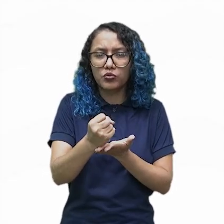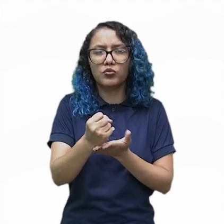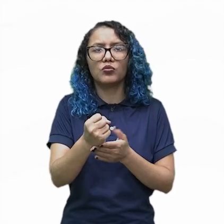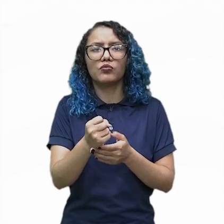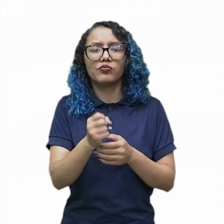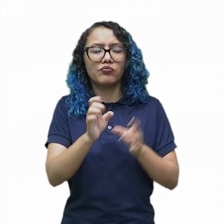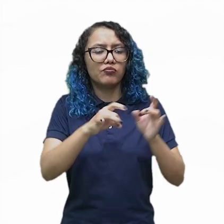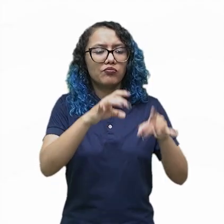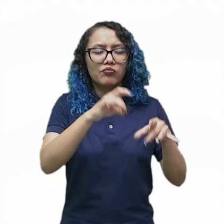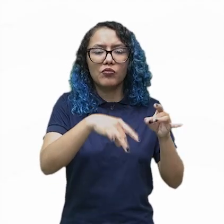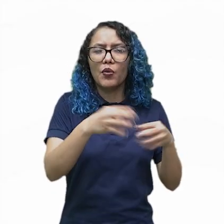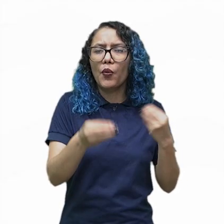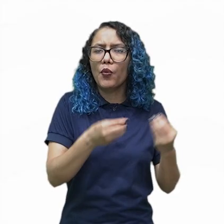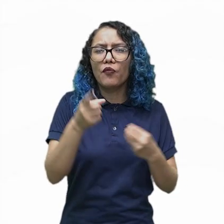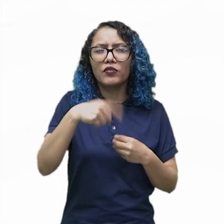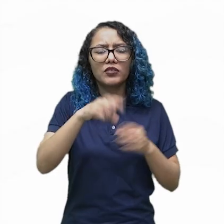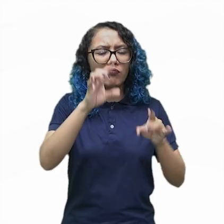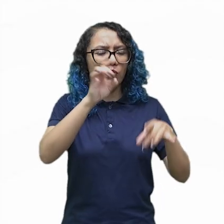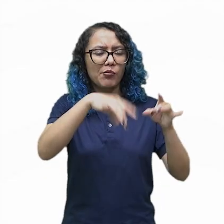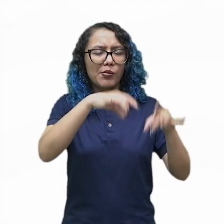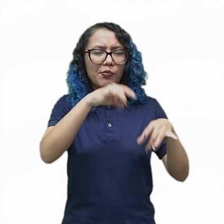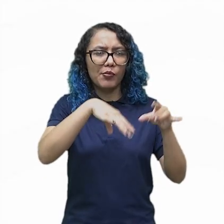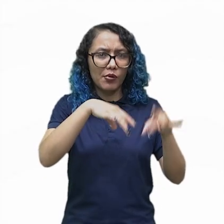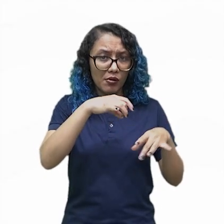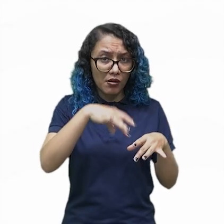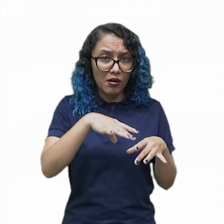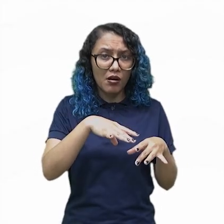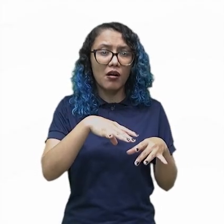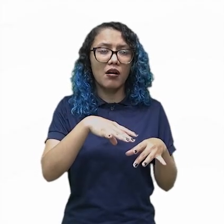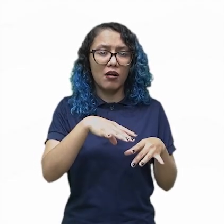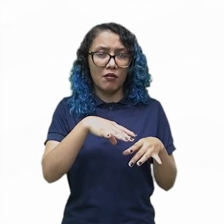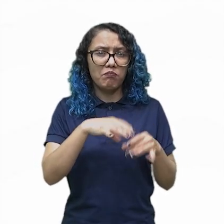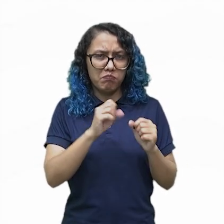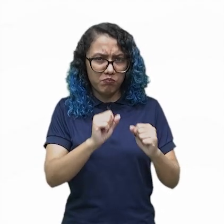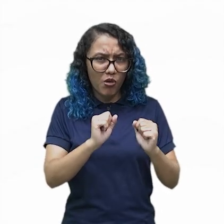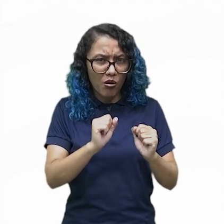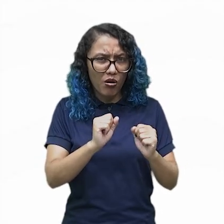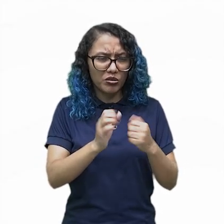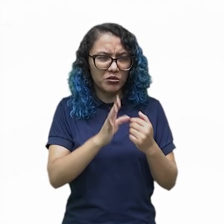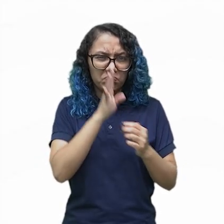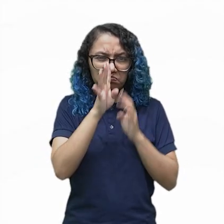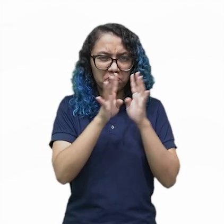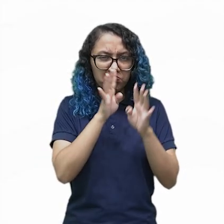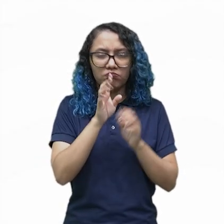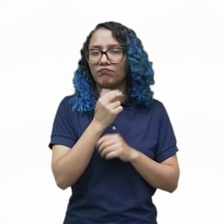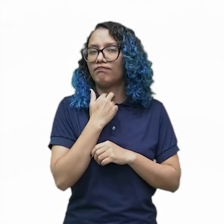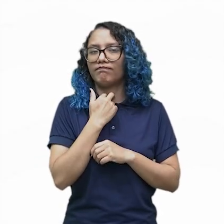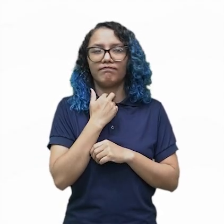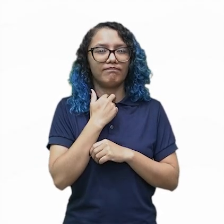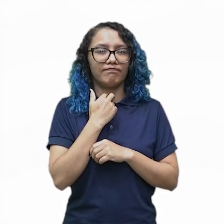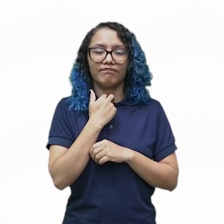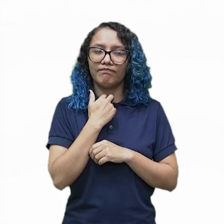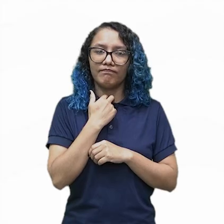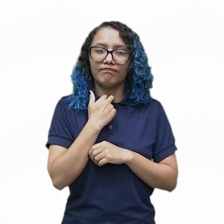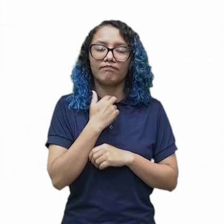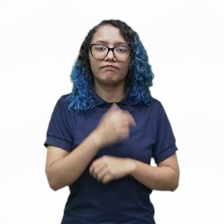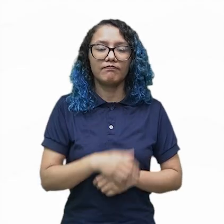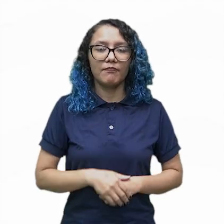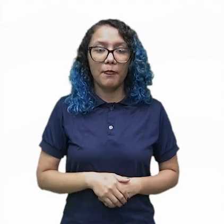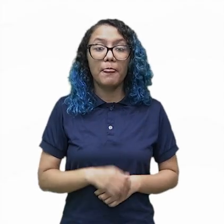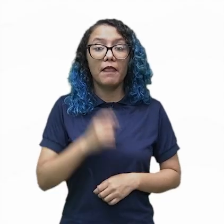costumam fazer, né? Será que a gente joga esse medicamento assim de qualquer jeito, né? Não pode, né? Aqui a gente está